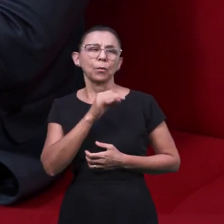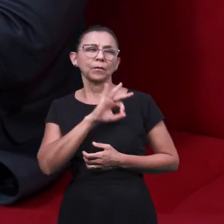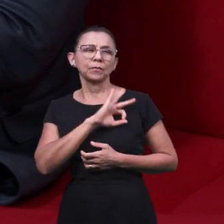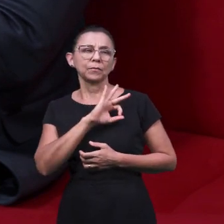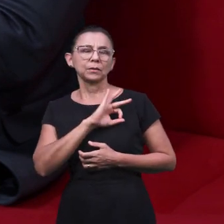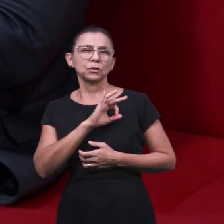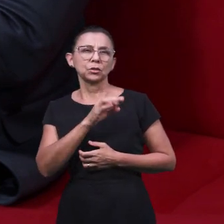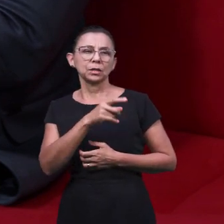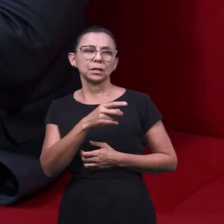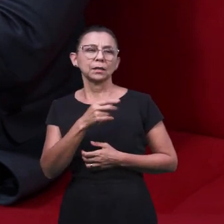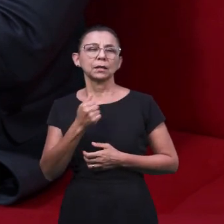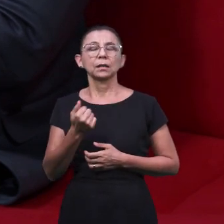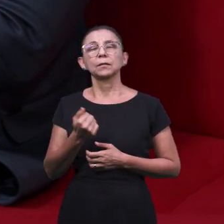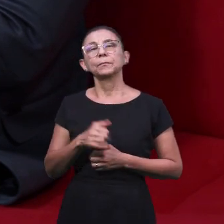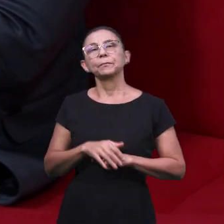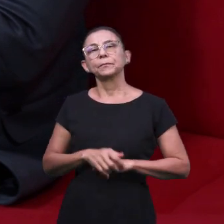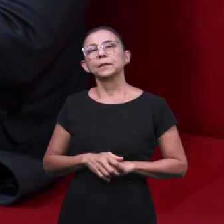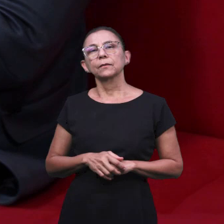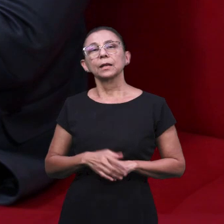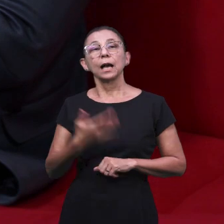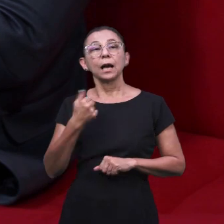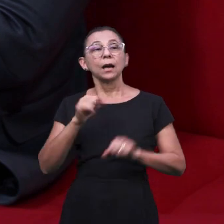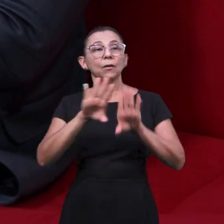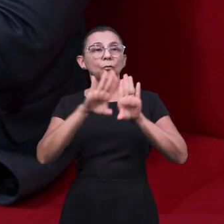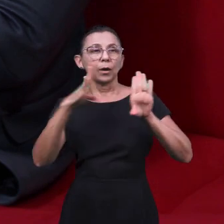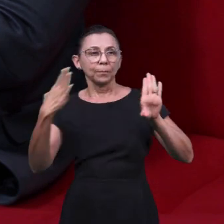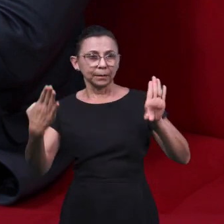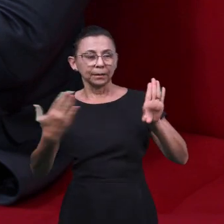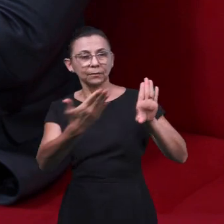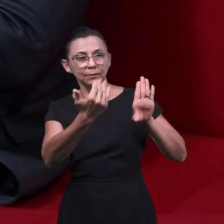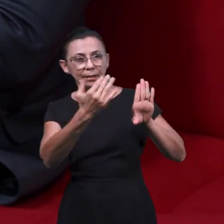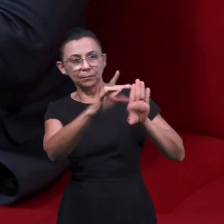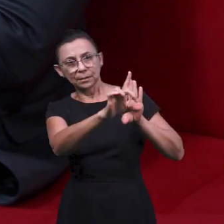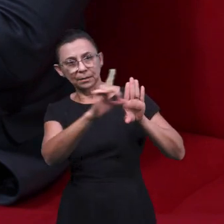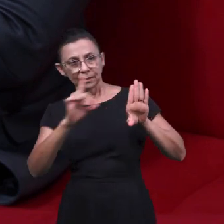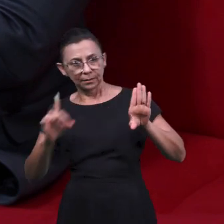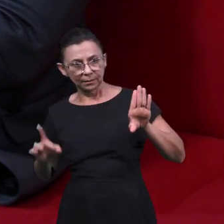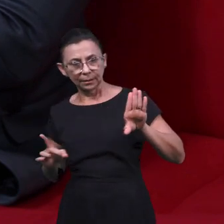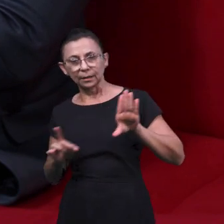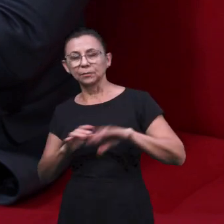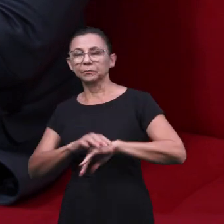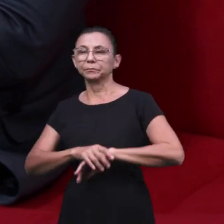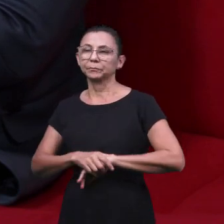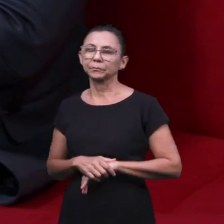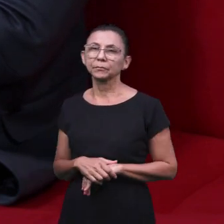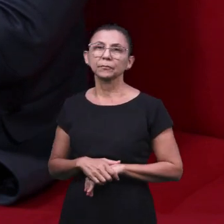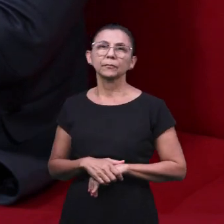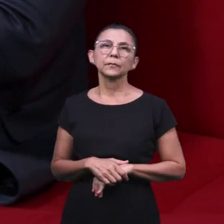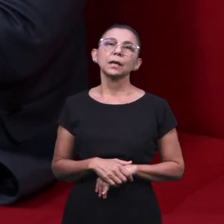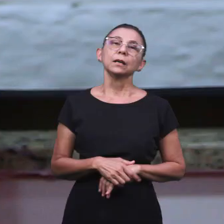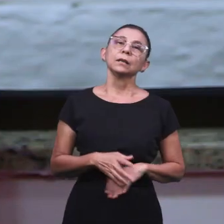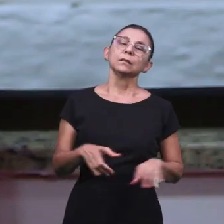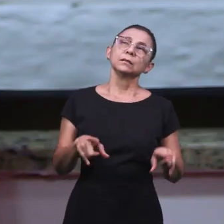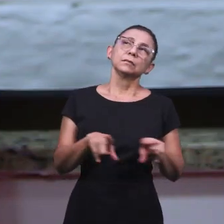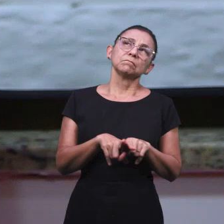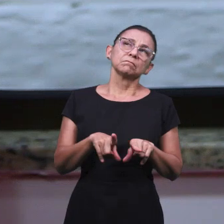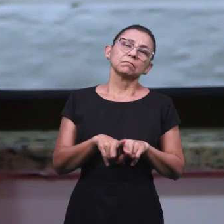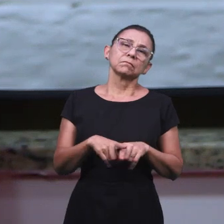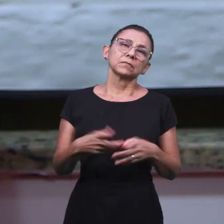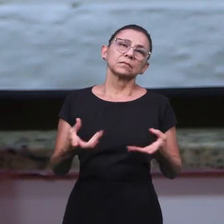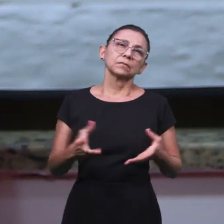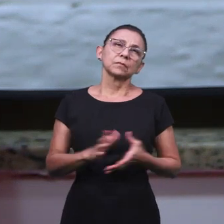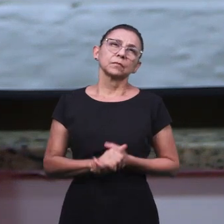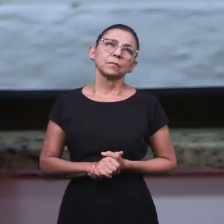ficar lá sentada, esperando. Foi assim que foi. Então, fiz o mestrado. E do mestrado, eu também, durante